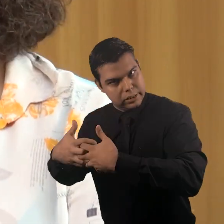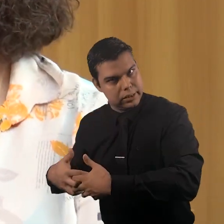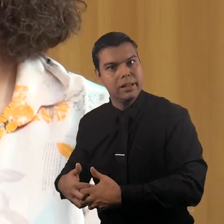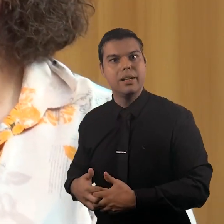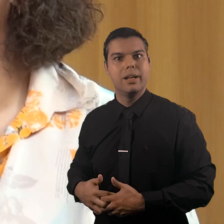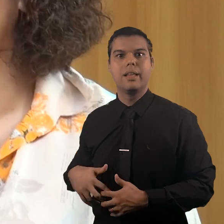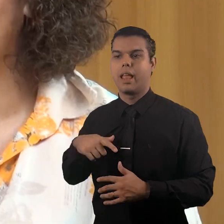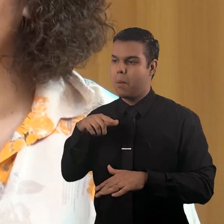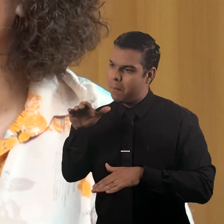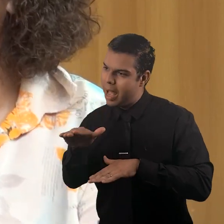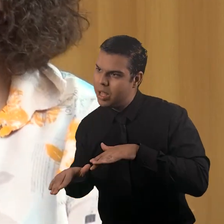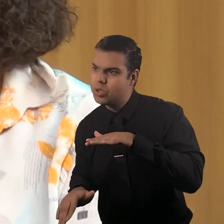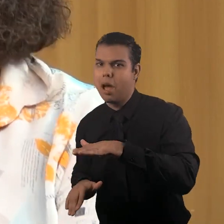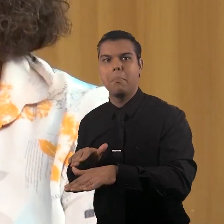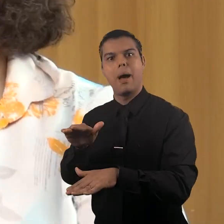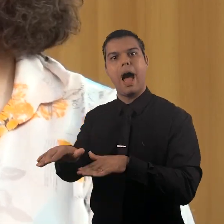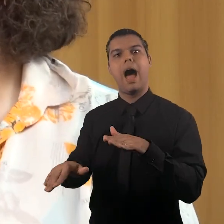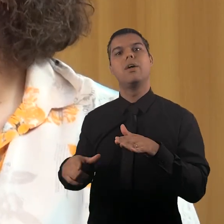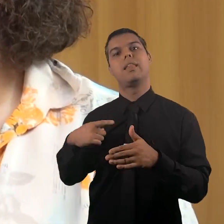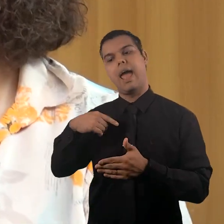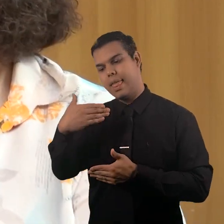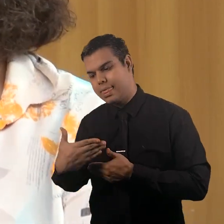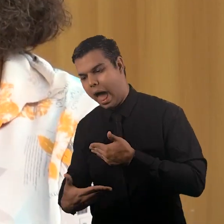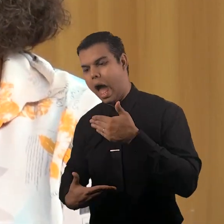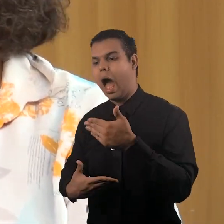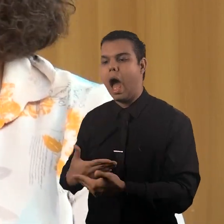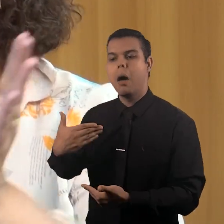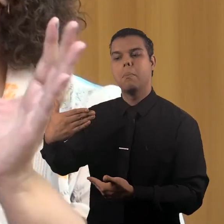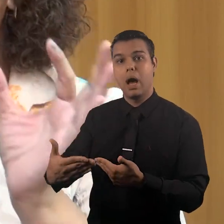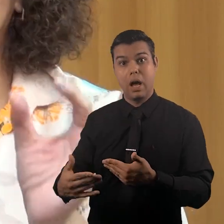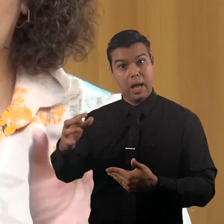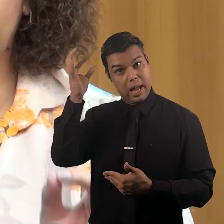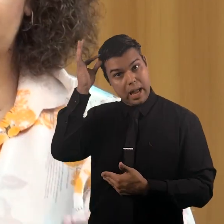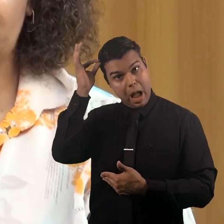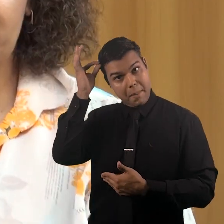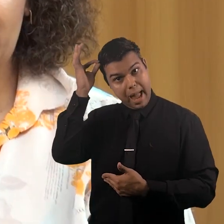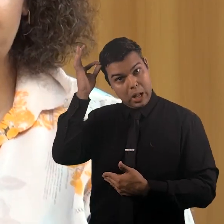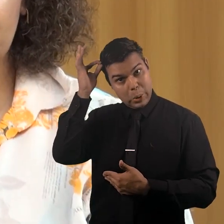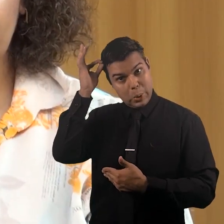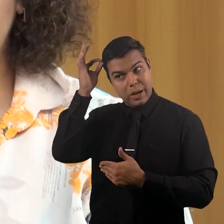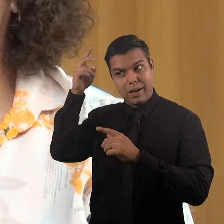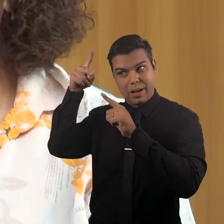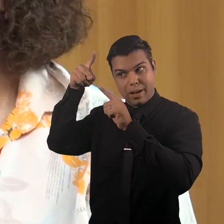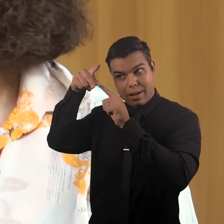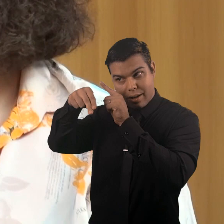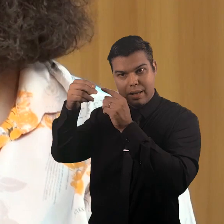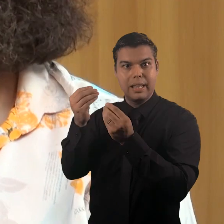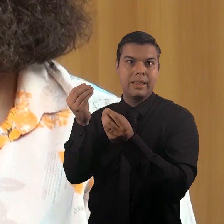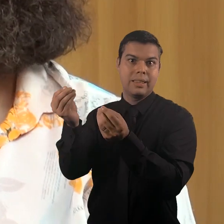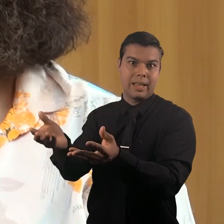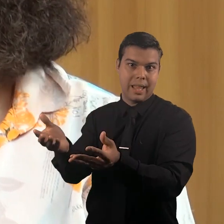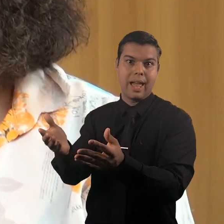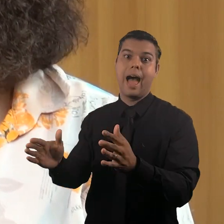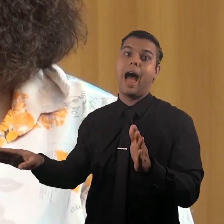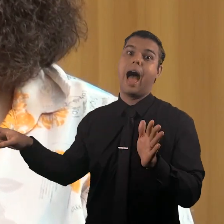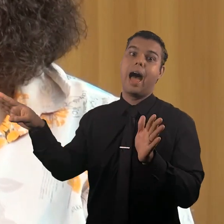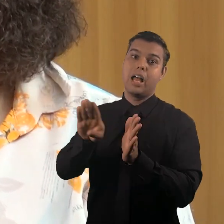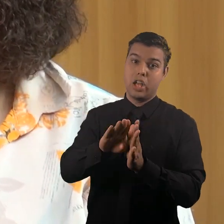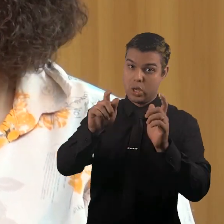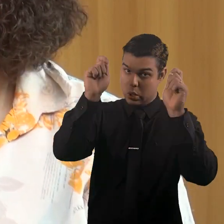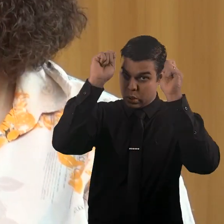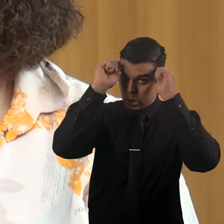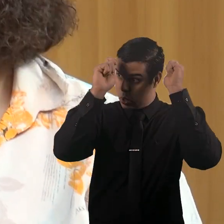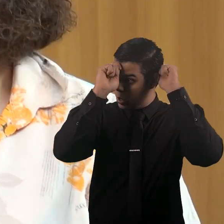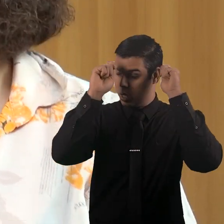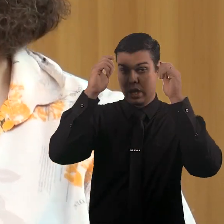complexo, existe um passo a passo de muitas etapas entre um cabelo, uma mecha que foi doada, até a peruca chegar na